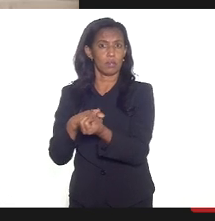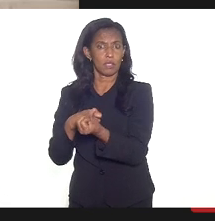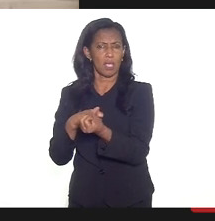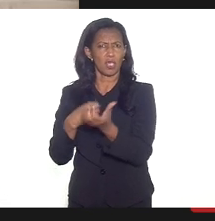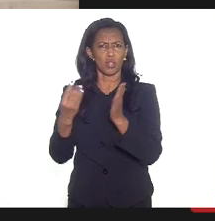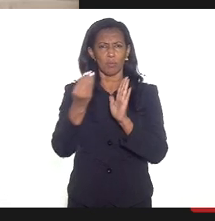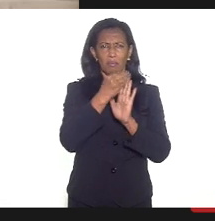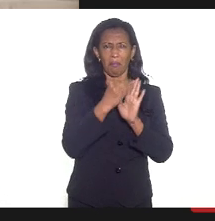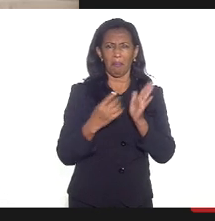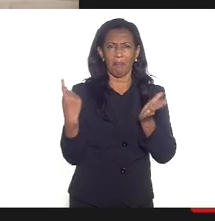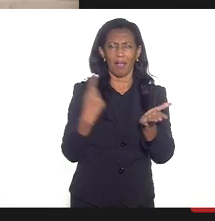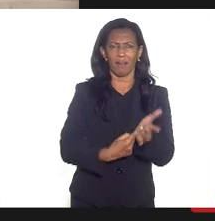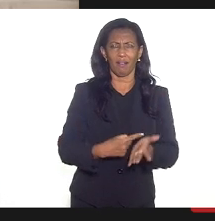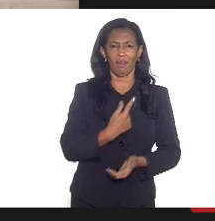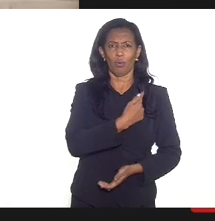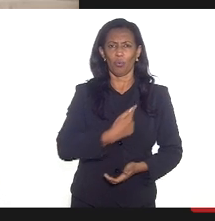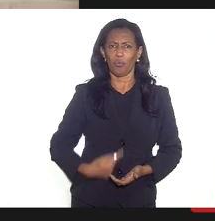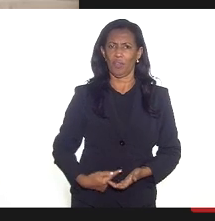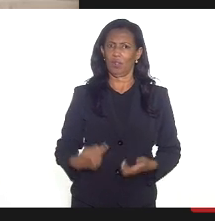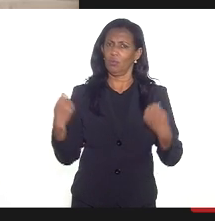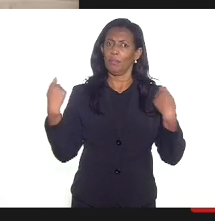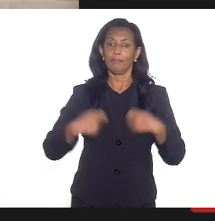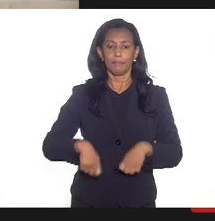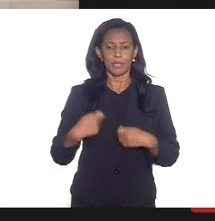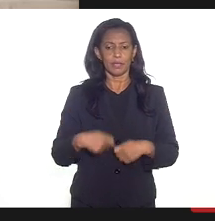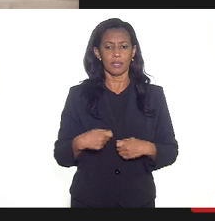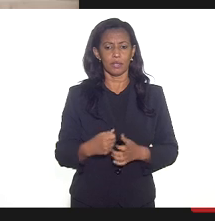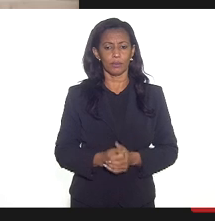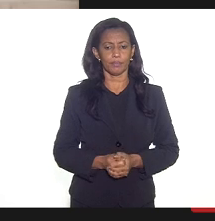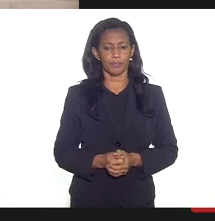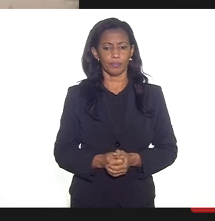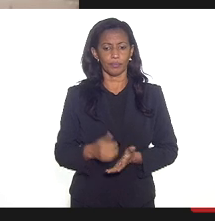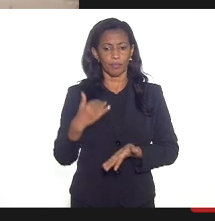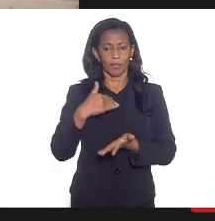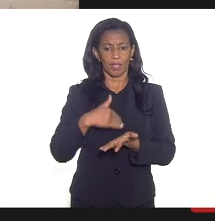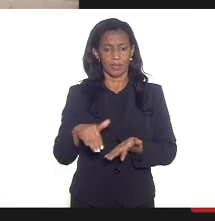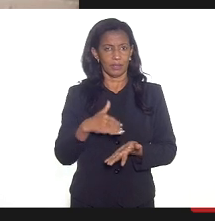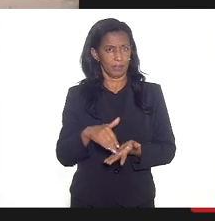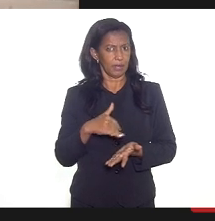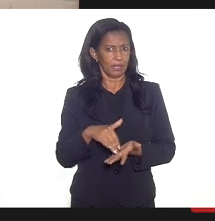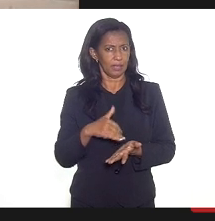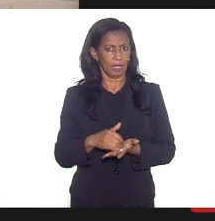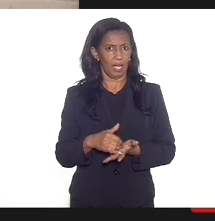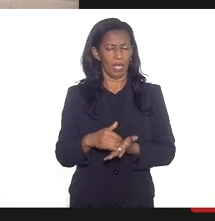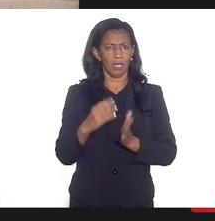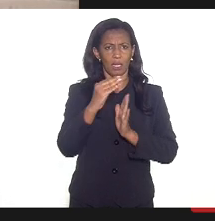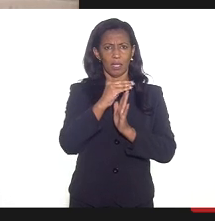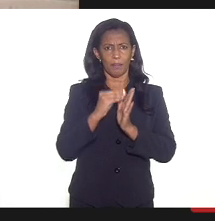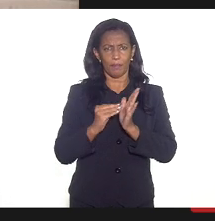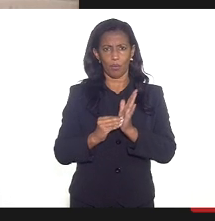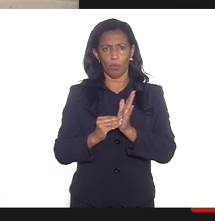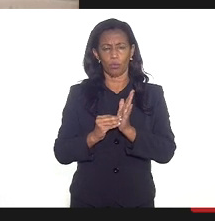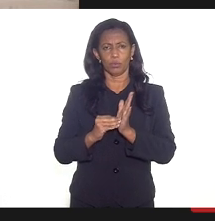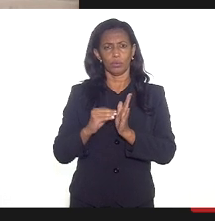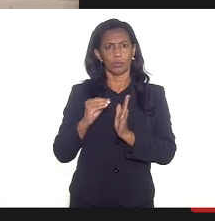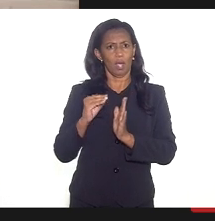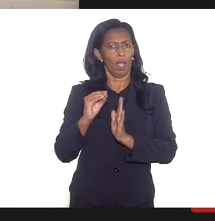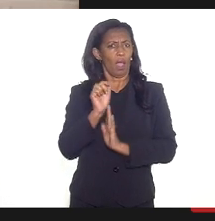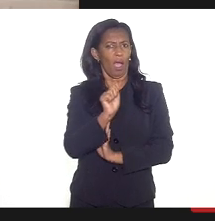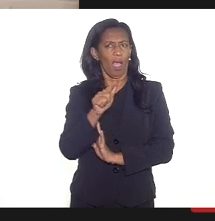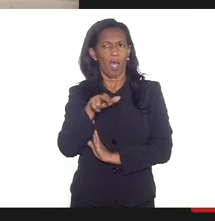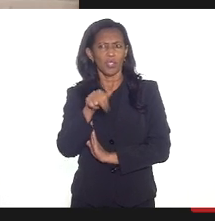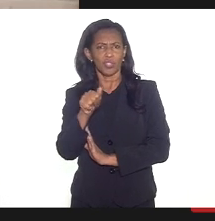uma agenda com o governador. É preciso que as secretárias, quem monta a agenda dele, entenda